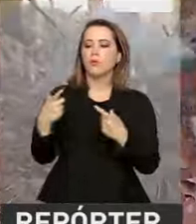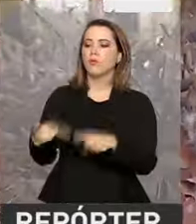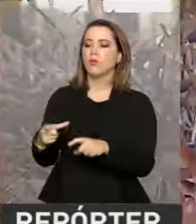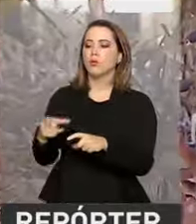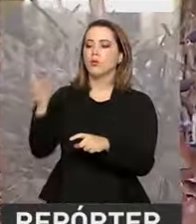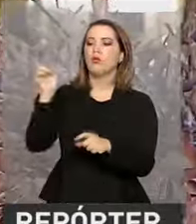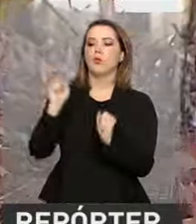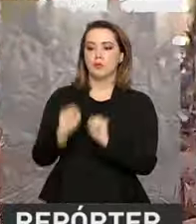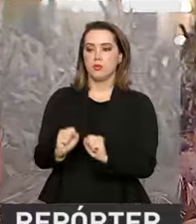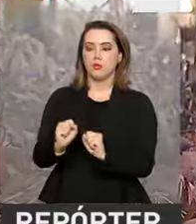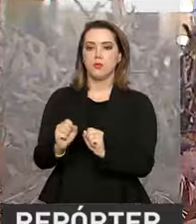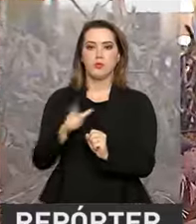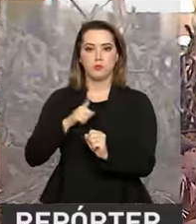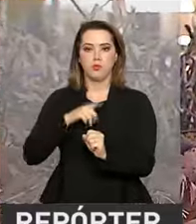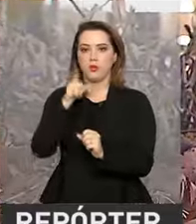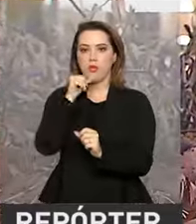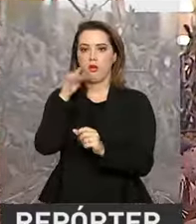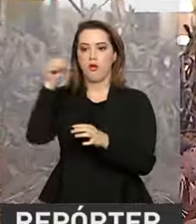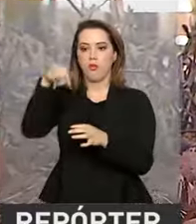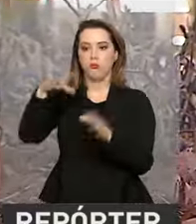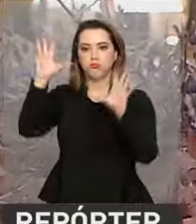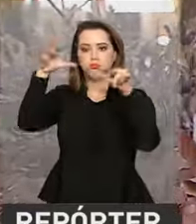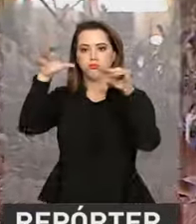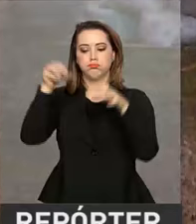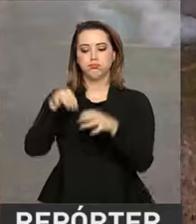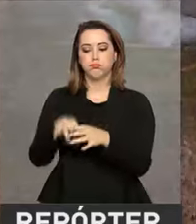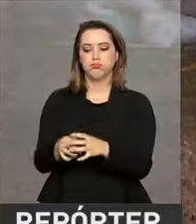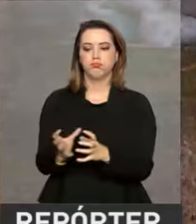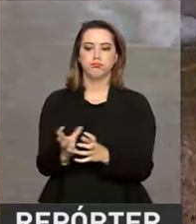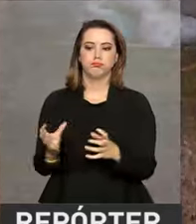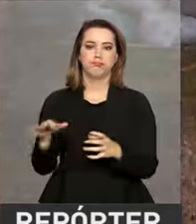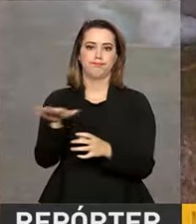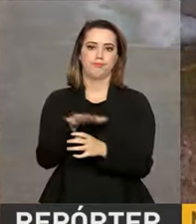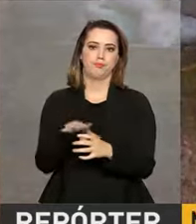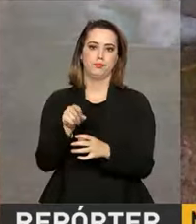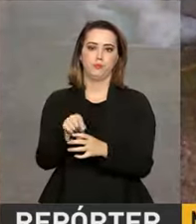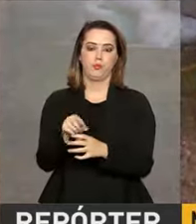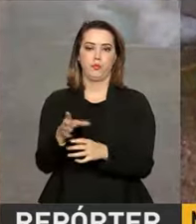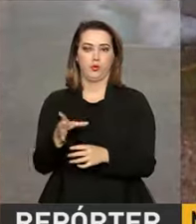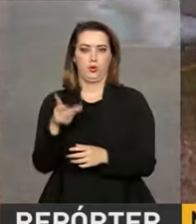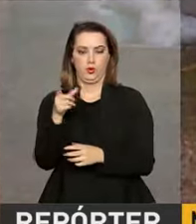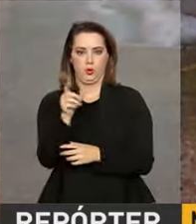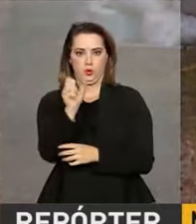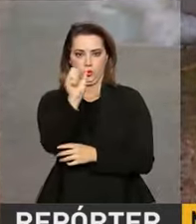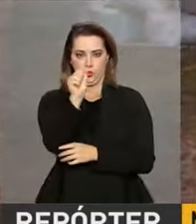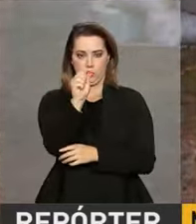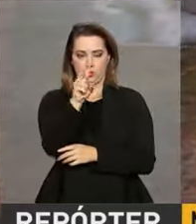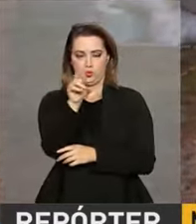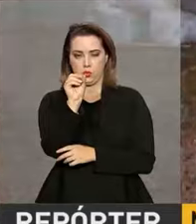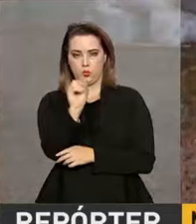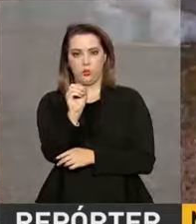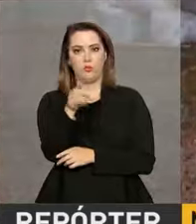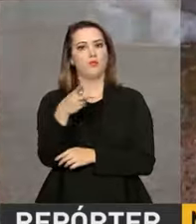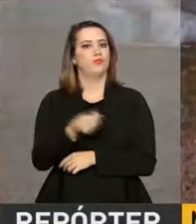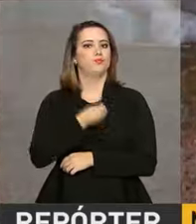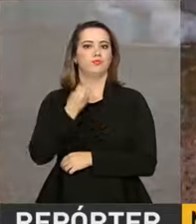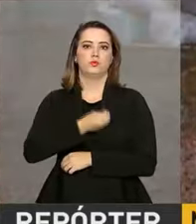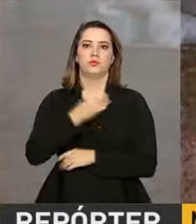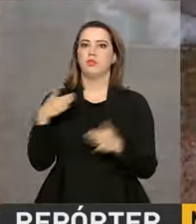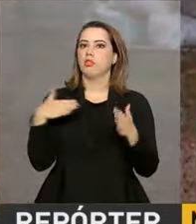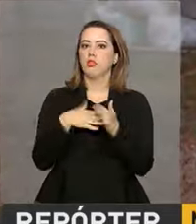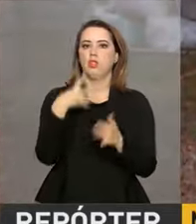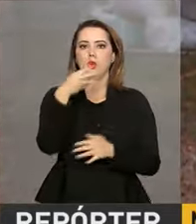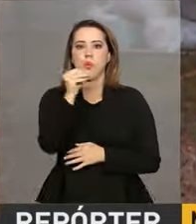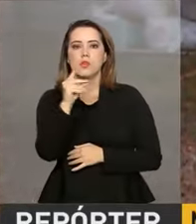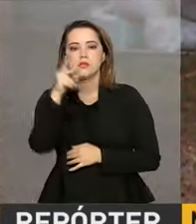materiais que possam acumular água quando o período de chuva chegar. Os ovos, eles ficam vivos até 400 dias no ciclo.